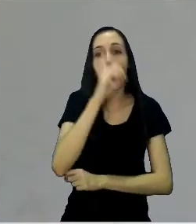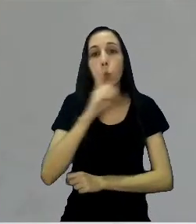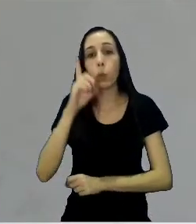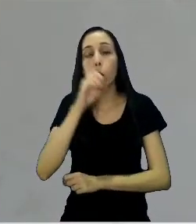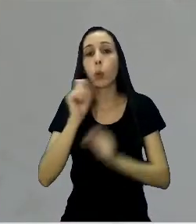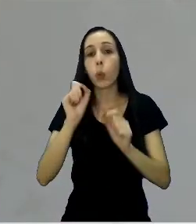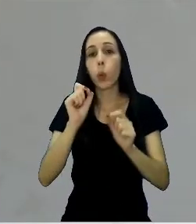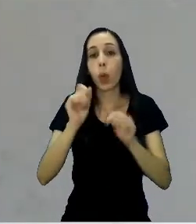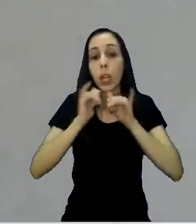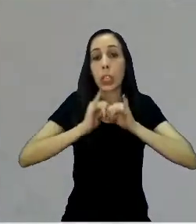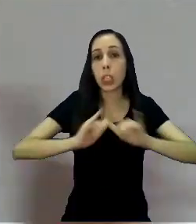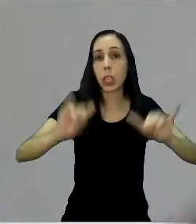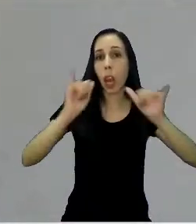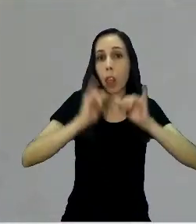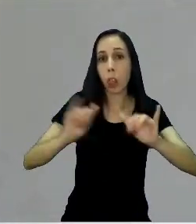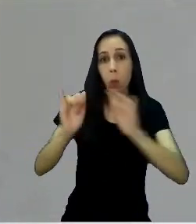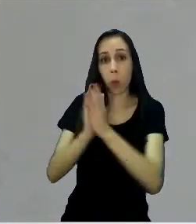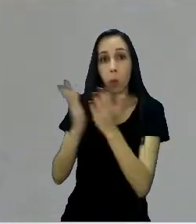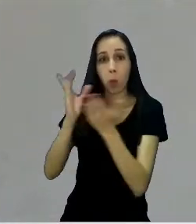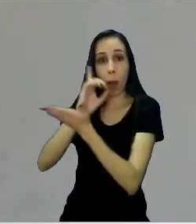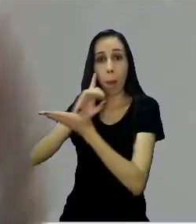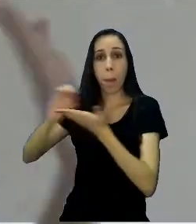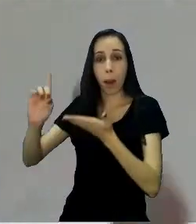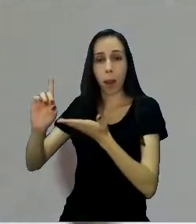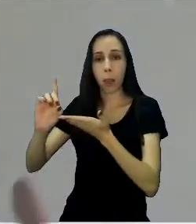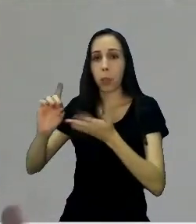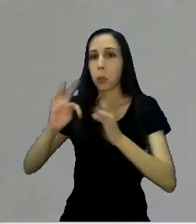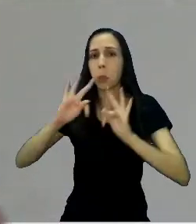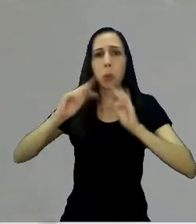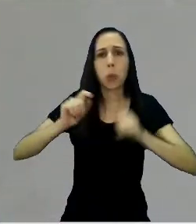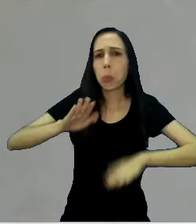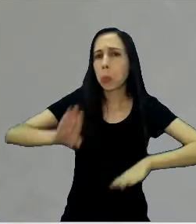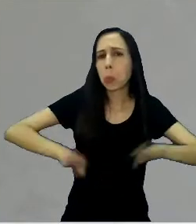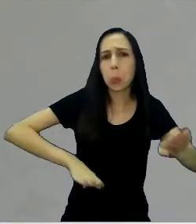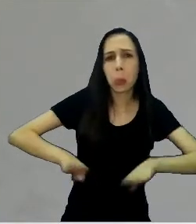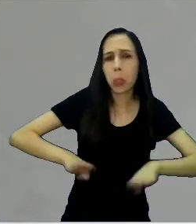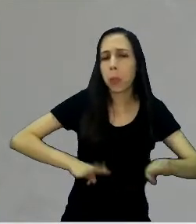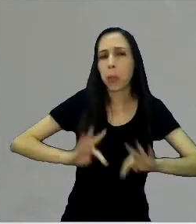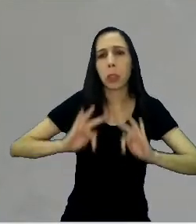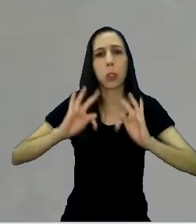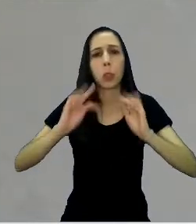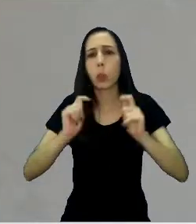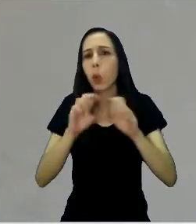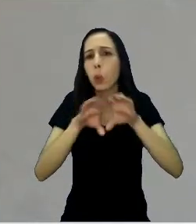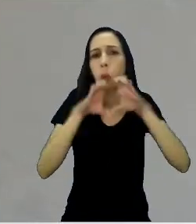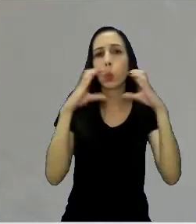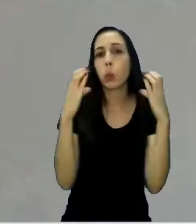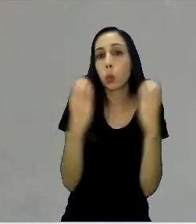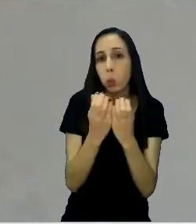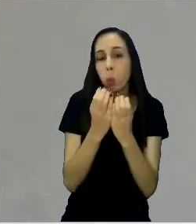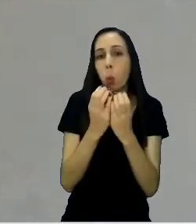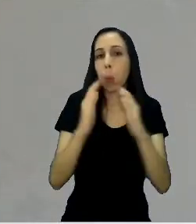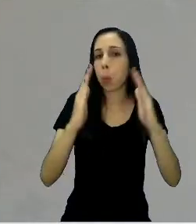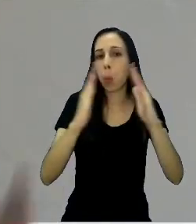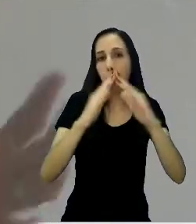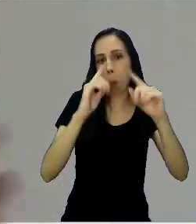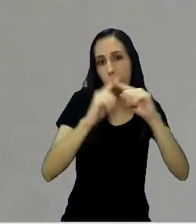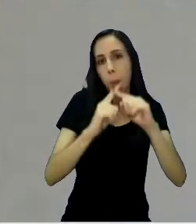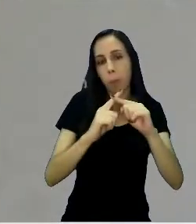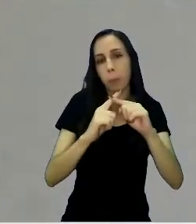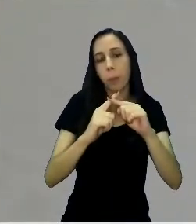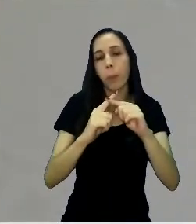semana de anúncio do querigma para todos os serviços, todas as pastorais das